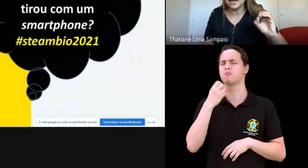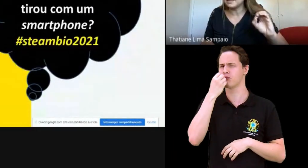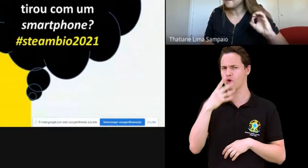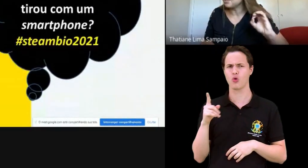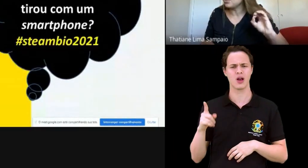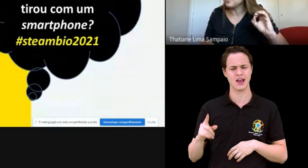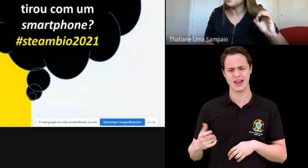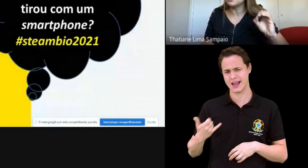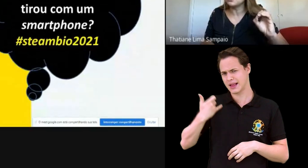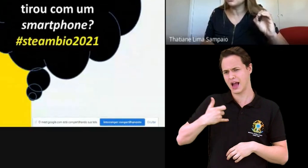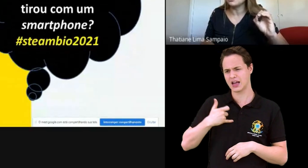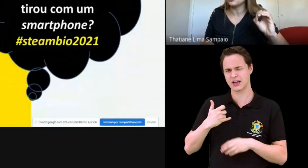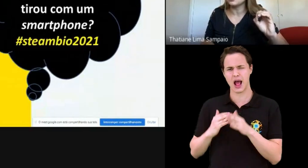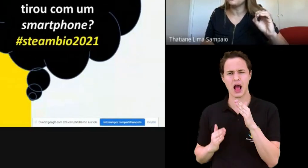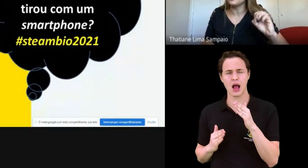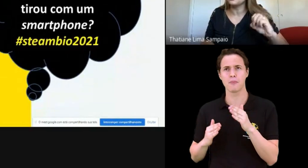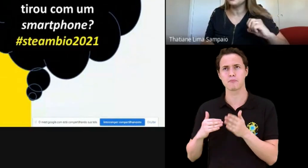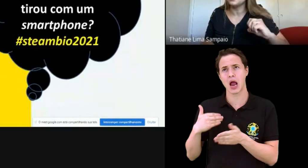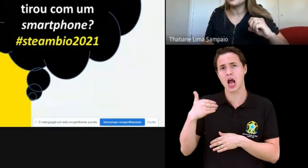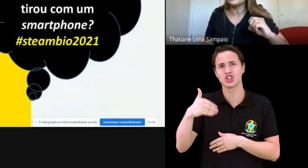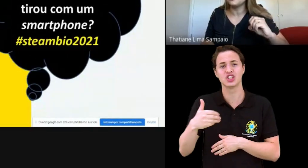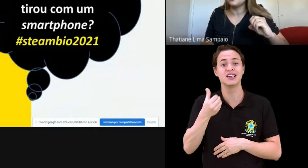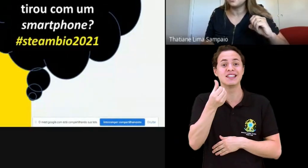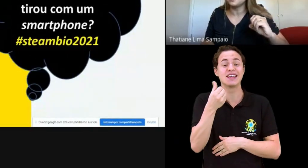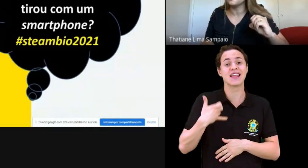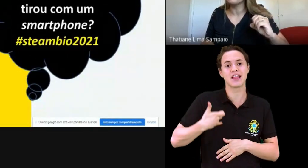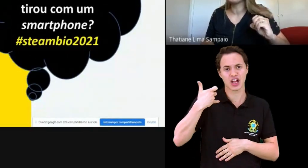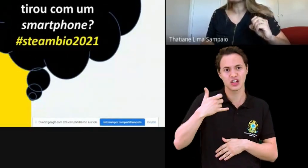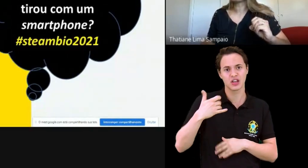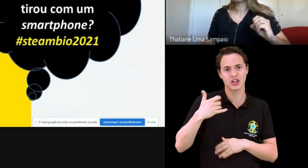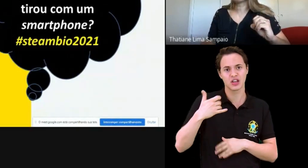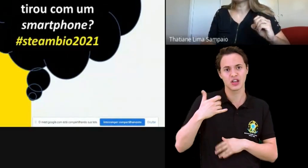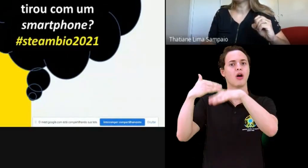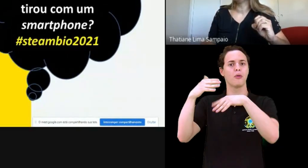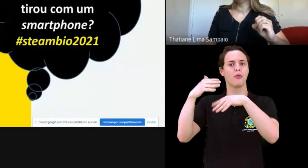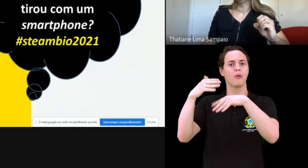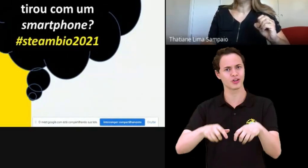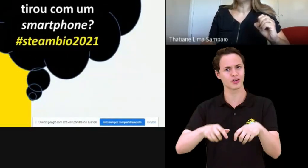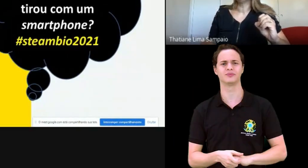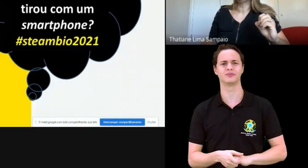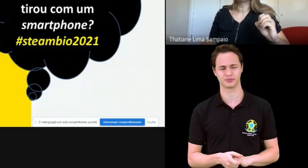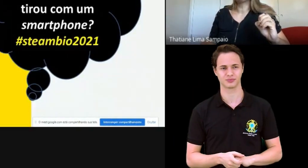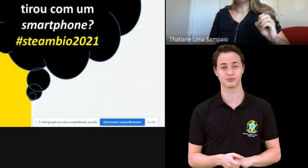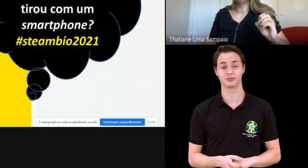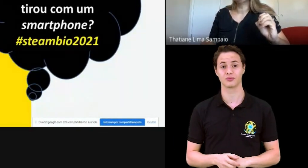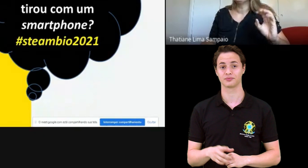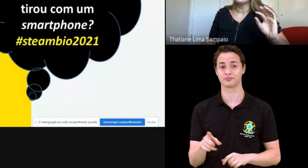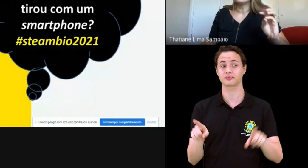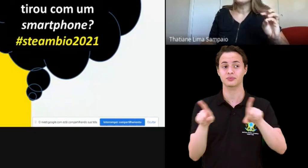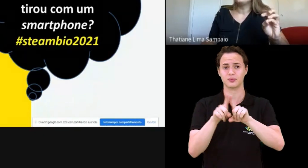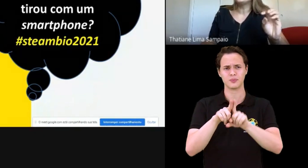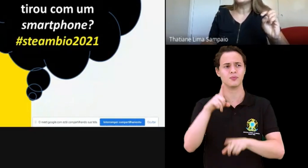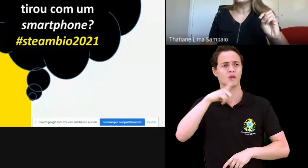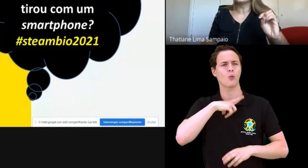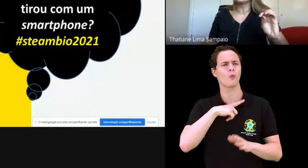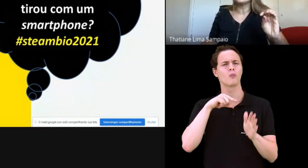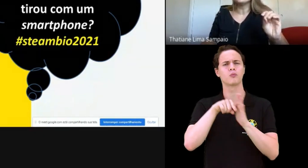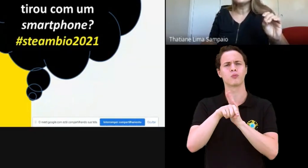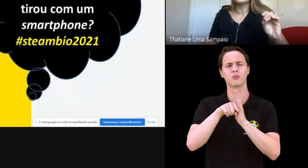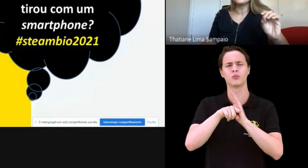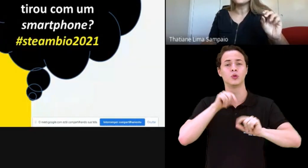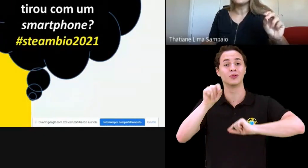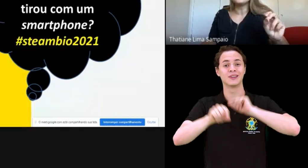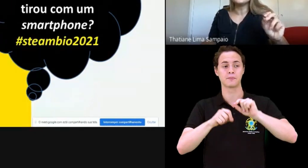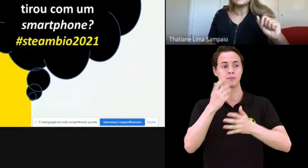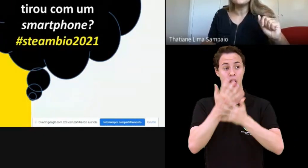as idades. A partir de 6 anos de idade, eu já tenho visto criança desenvolvendo. Entenda a questão, aprofunde-se na questão,